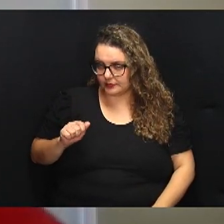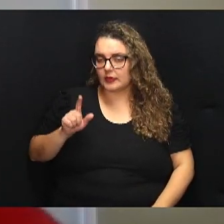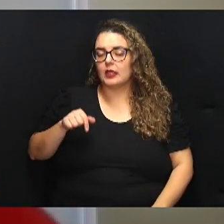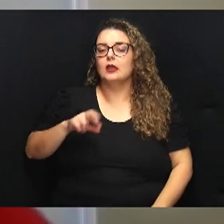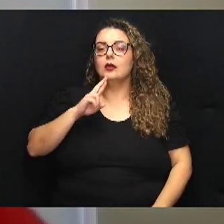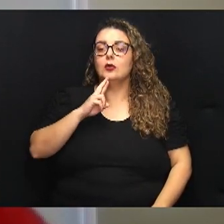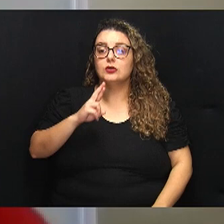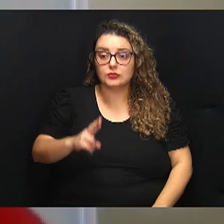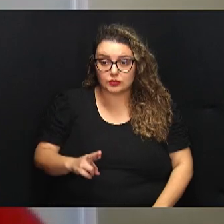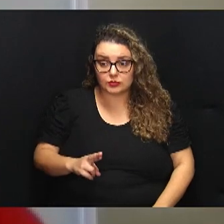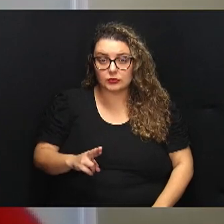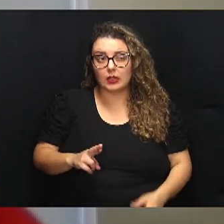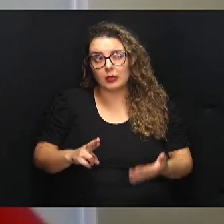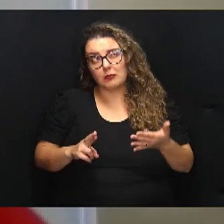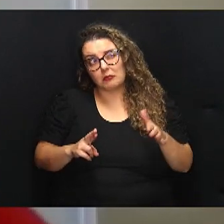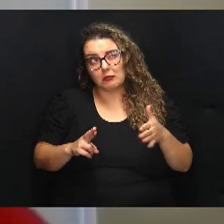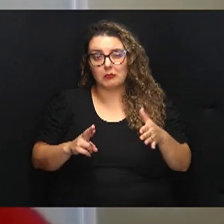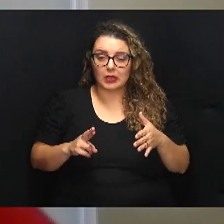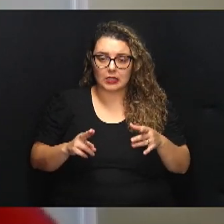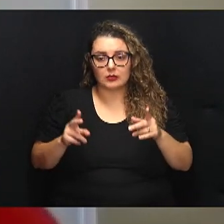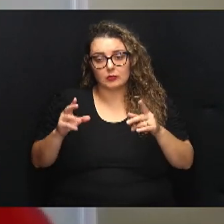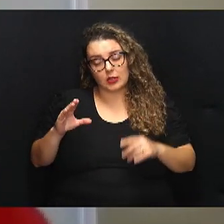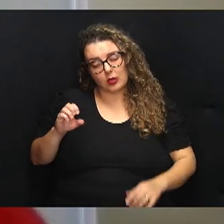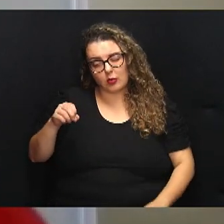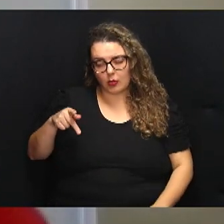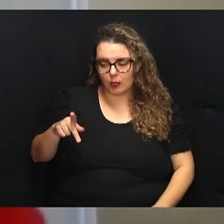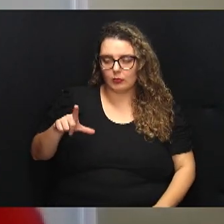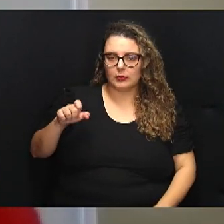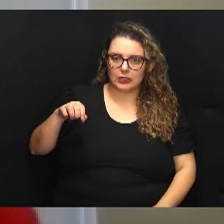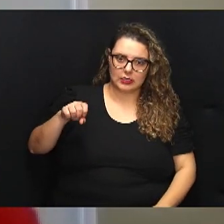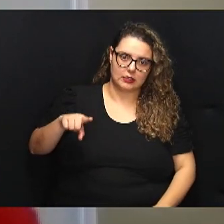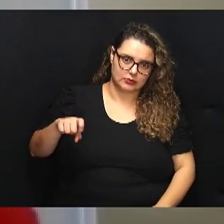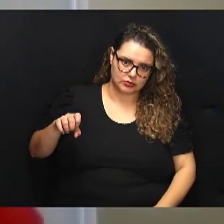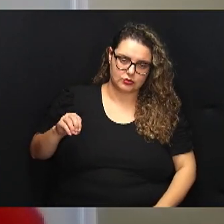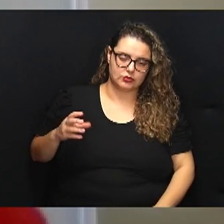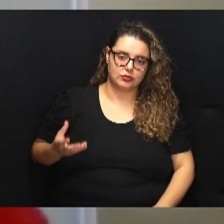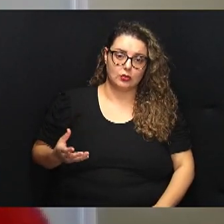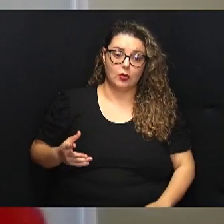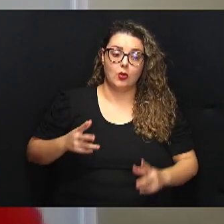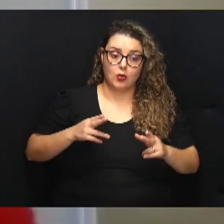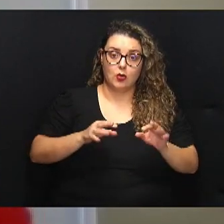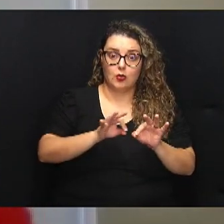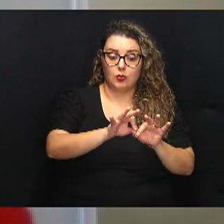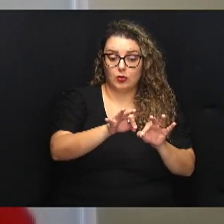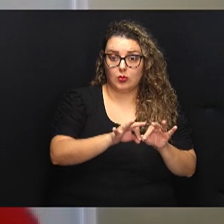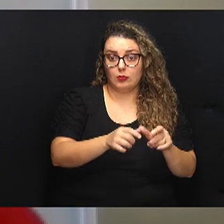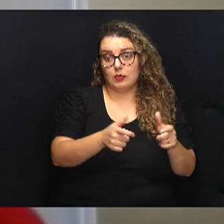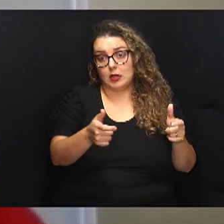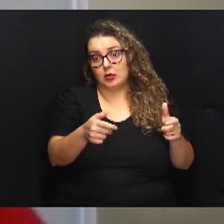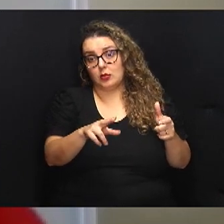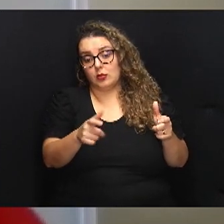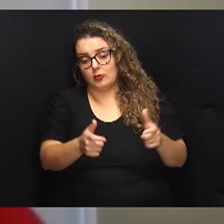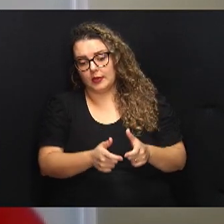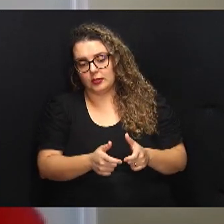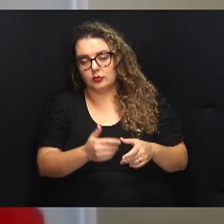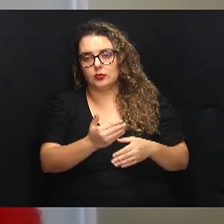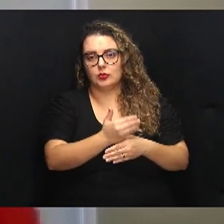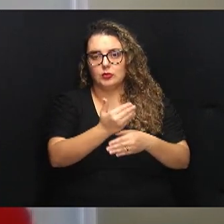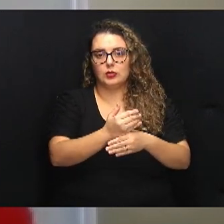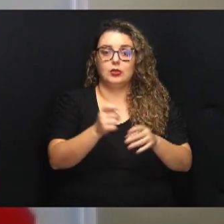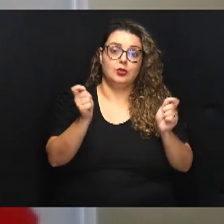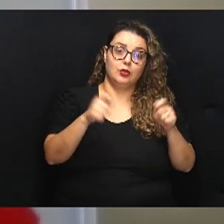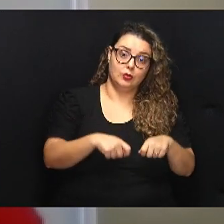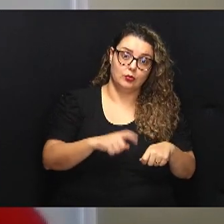correspondentes, mais ou menos complexos, conforme o porte maior ou menor do empreendimento e o seu